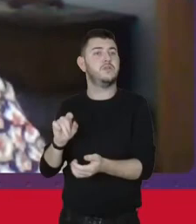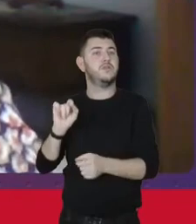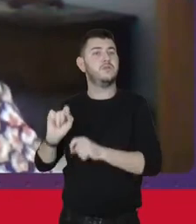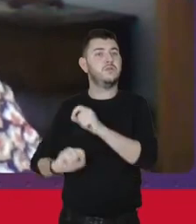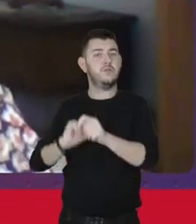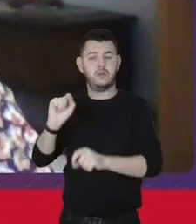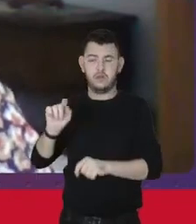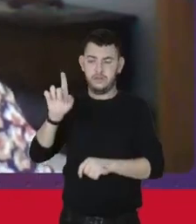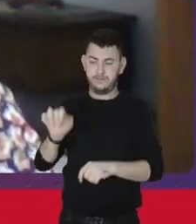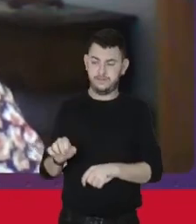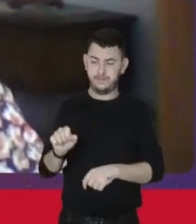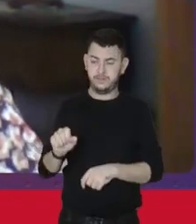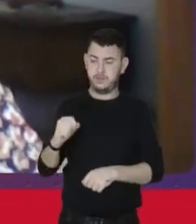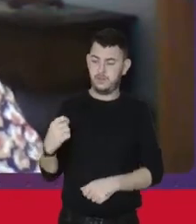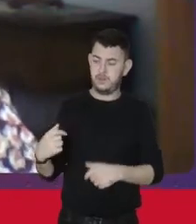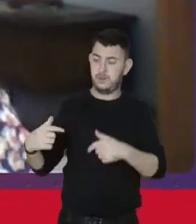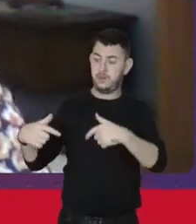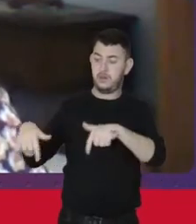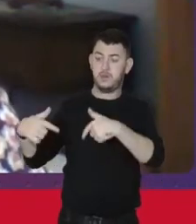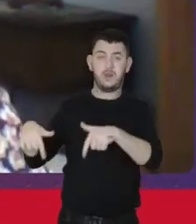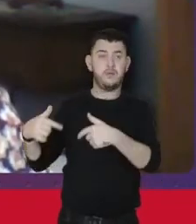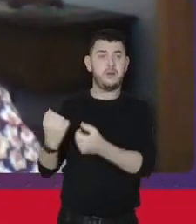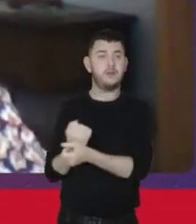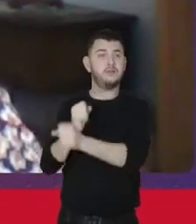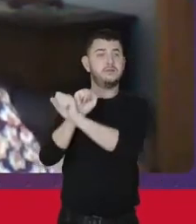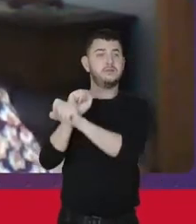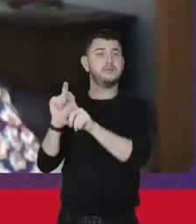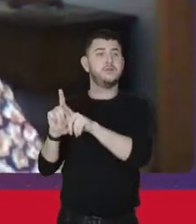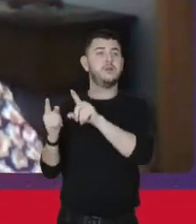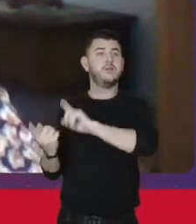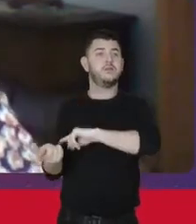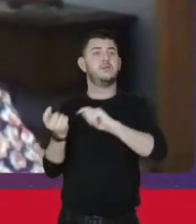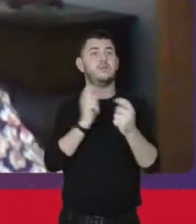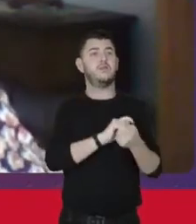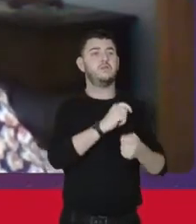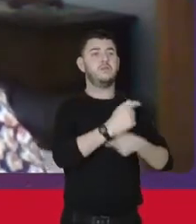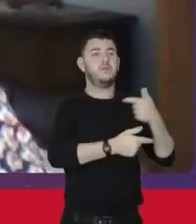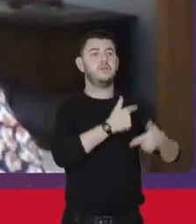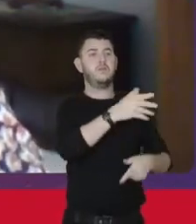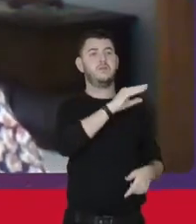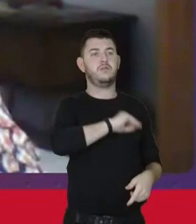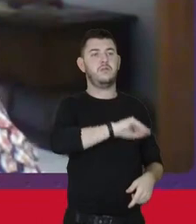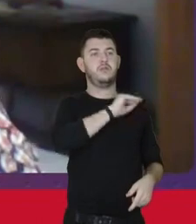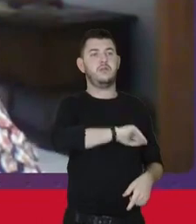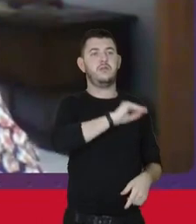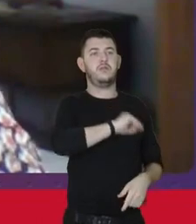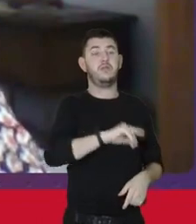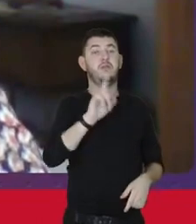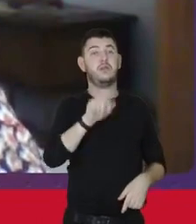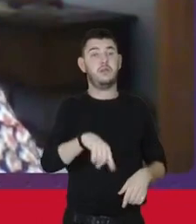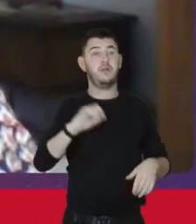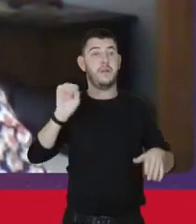da transição do trabalho escravo para o trabalho assalariado, marcado por